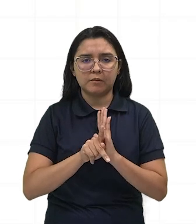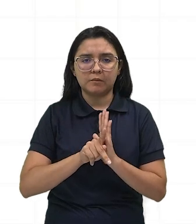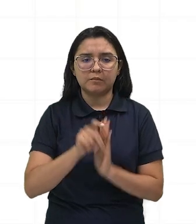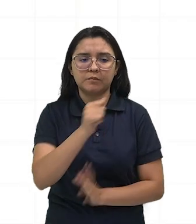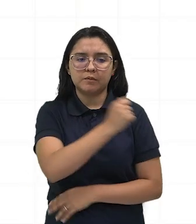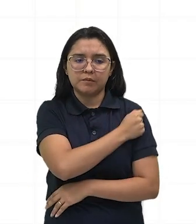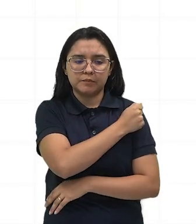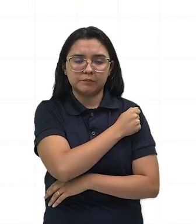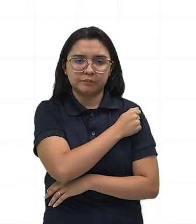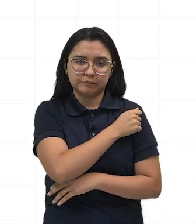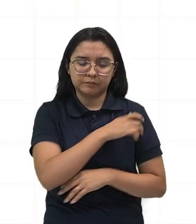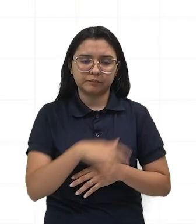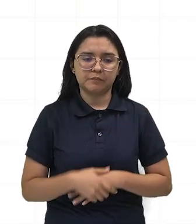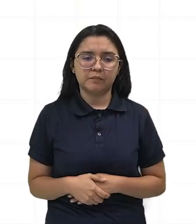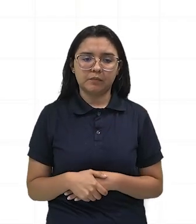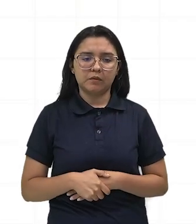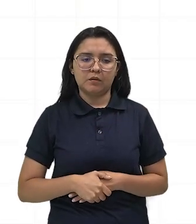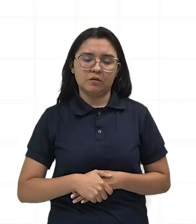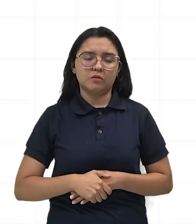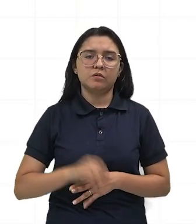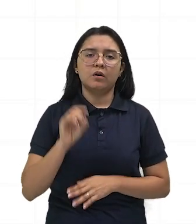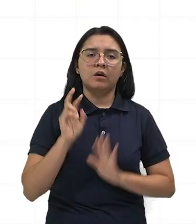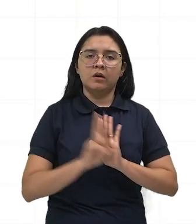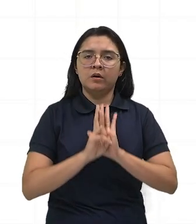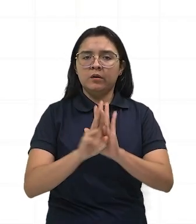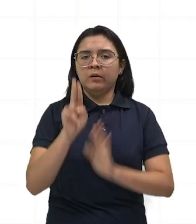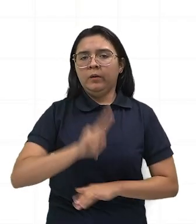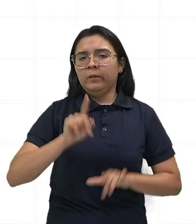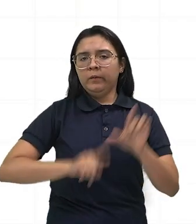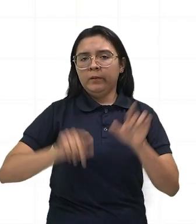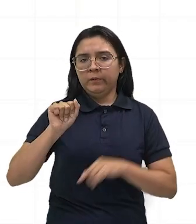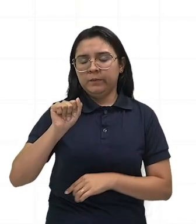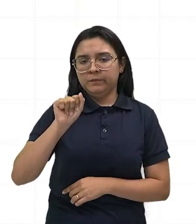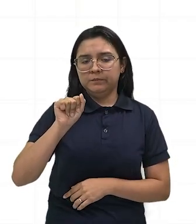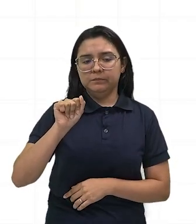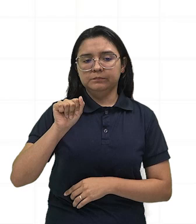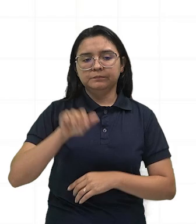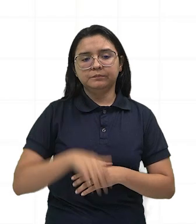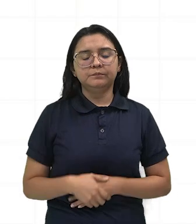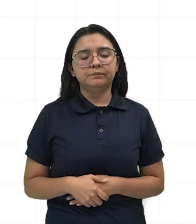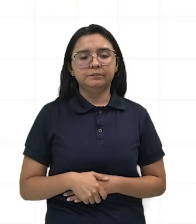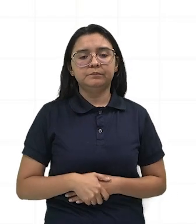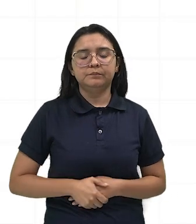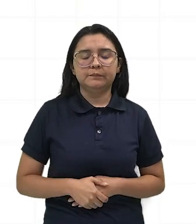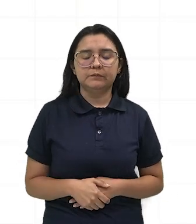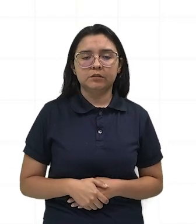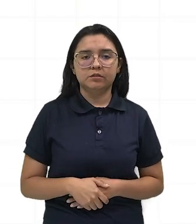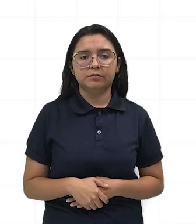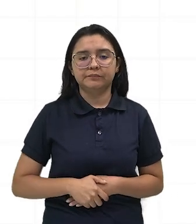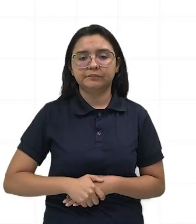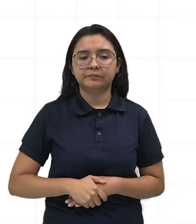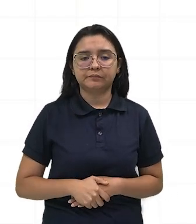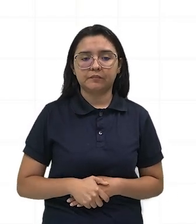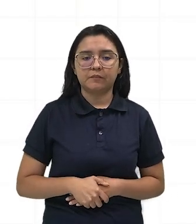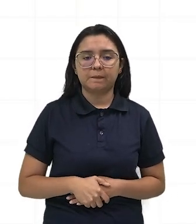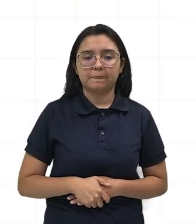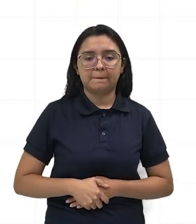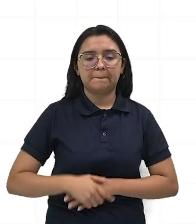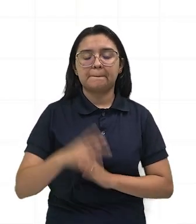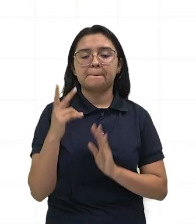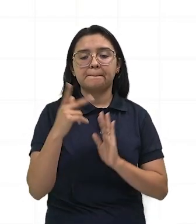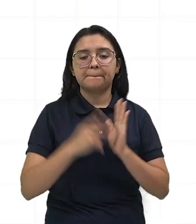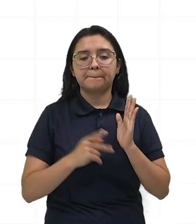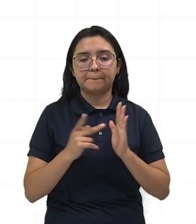ser relevante, não é interessante. Então, aluno A. Então, temos aí